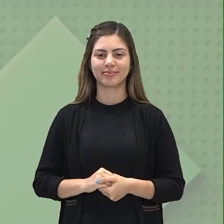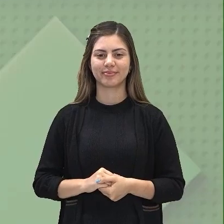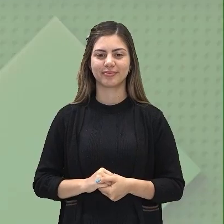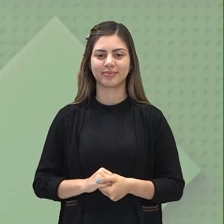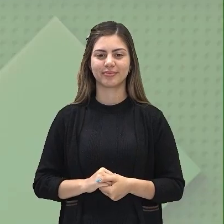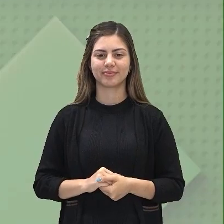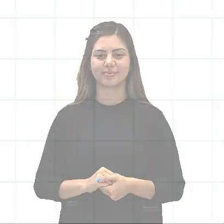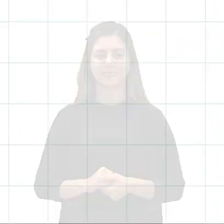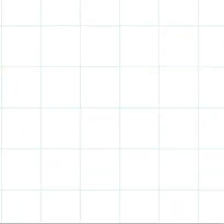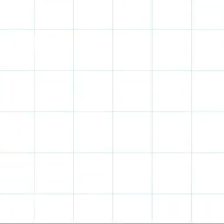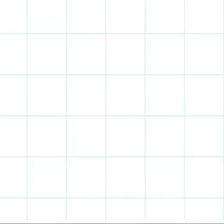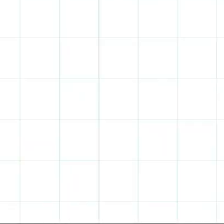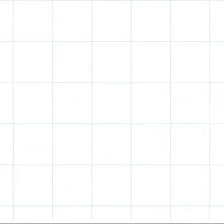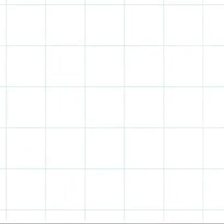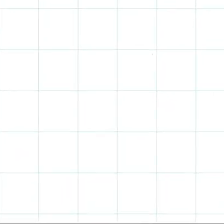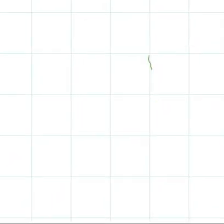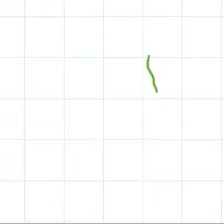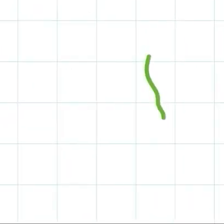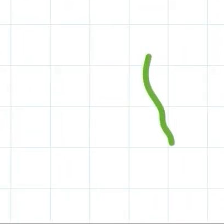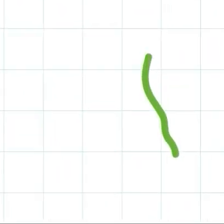agora.